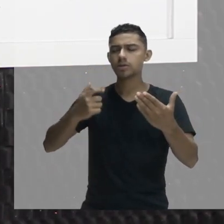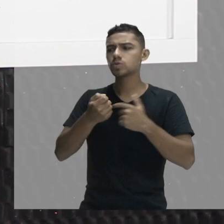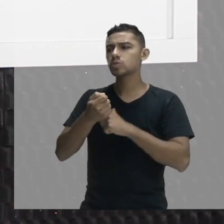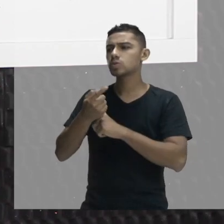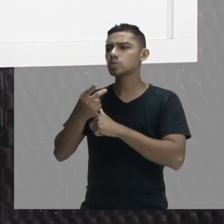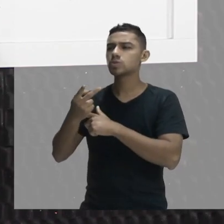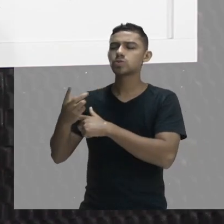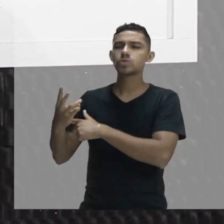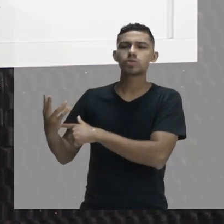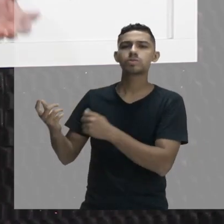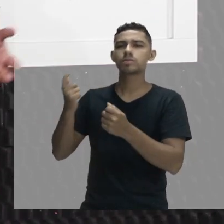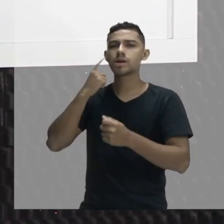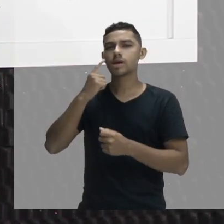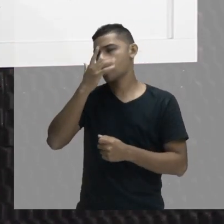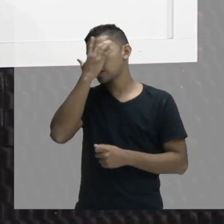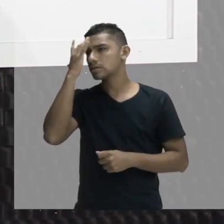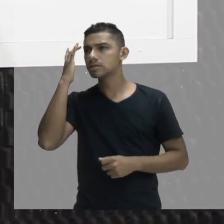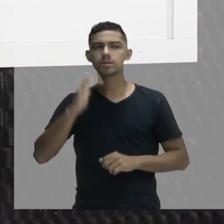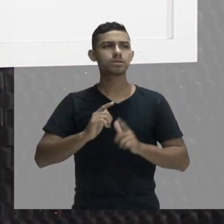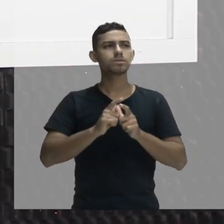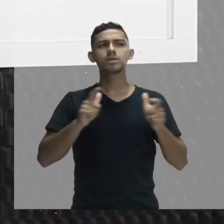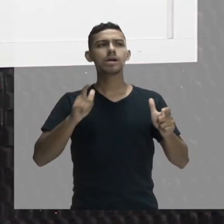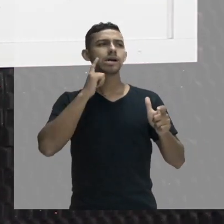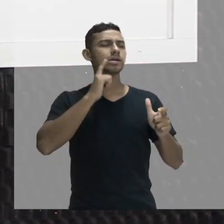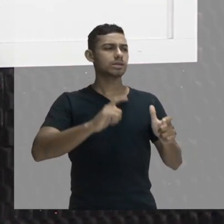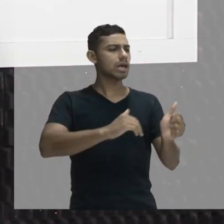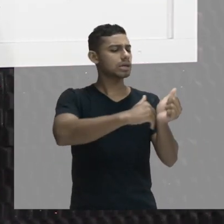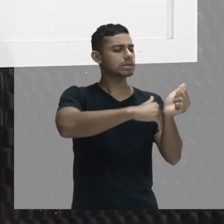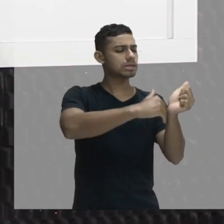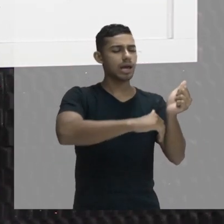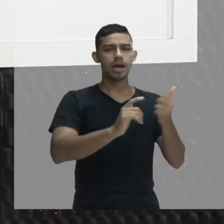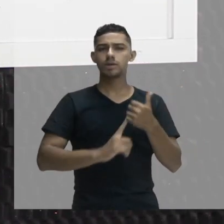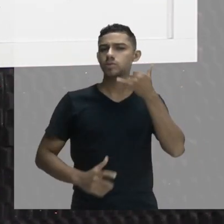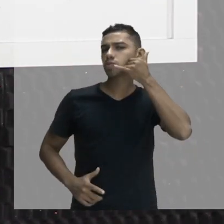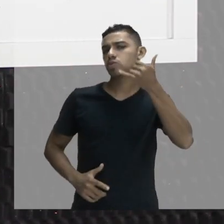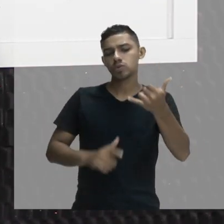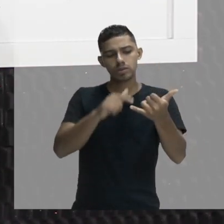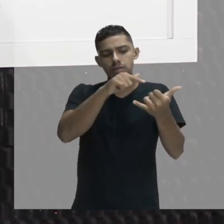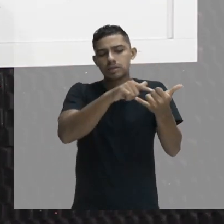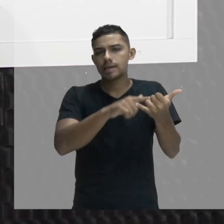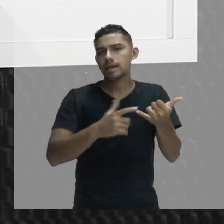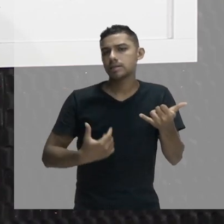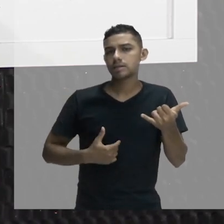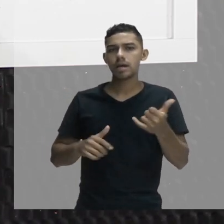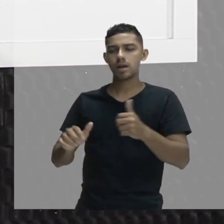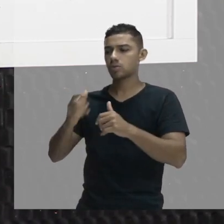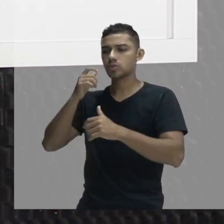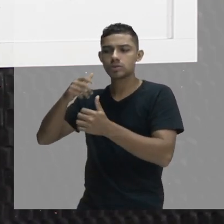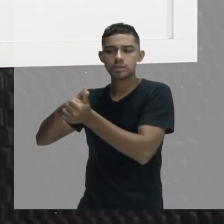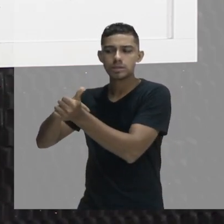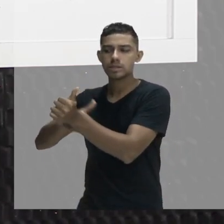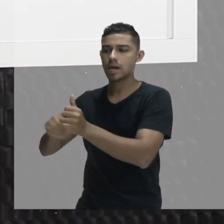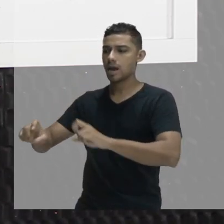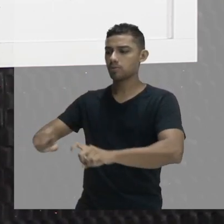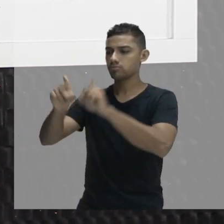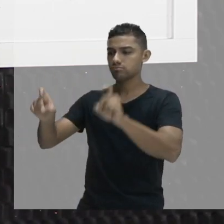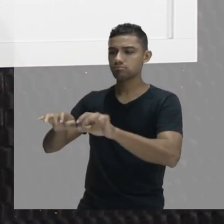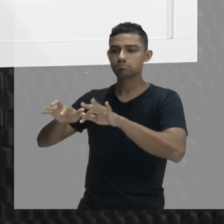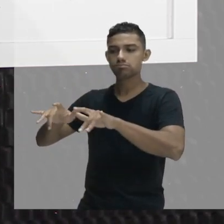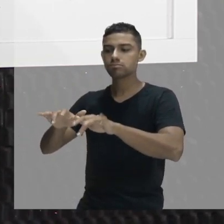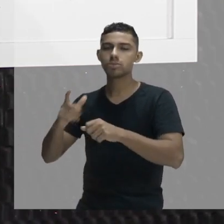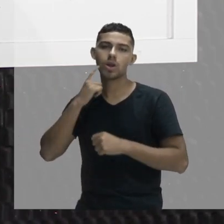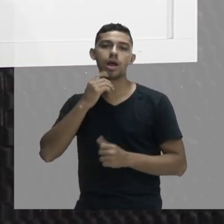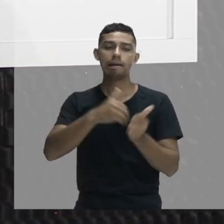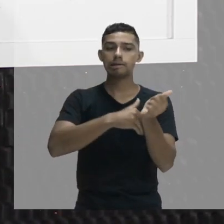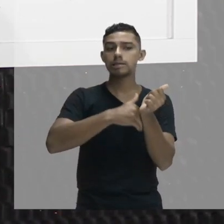de contagem, né? Todo mundo, né, a maioria das pessoas tem senha, a senha no computador, ou a senha de um cartão, tá? Todo